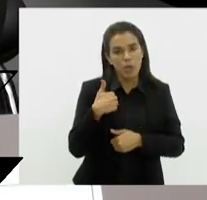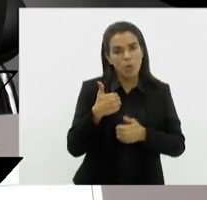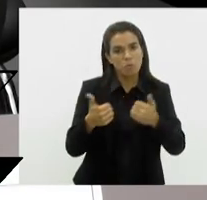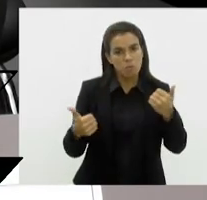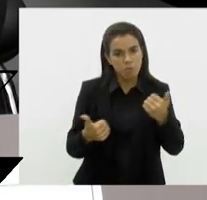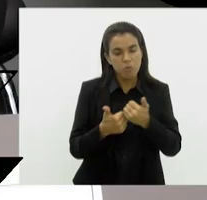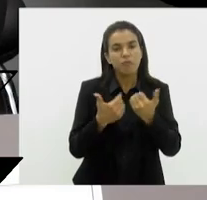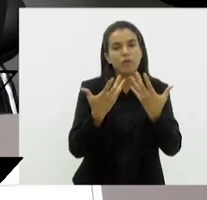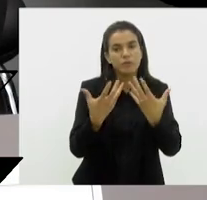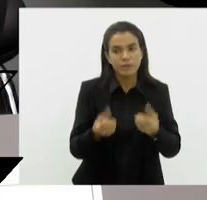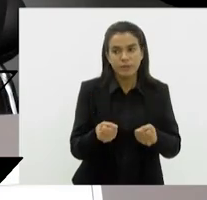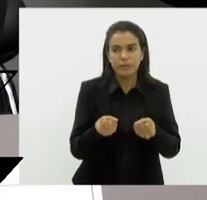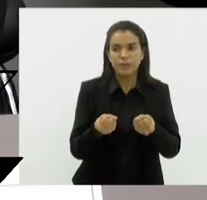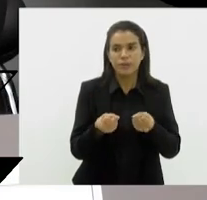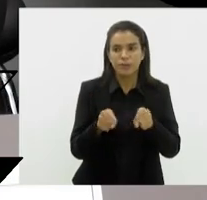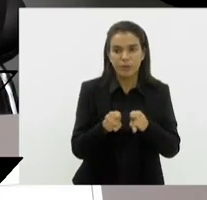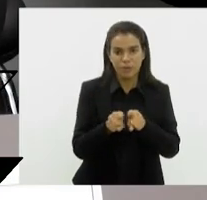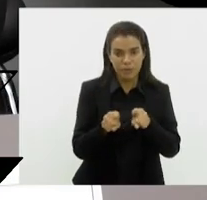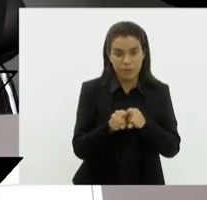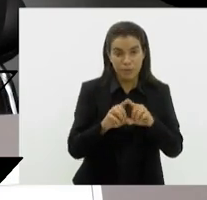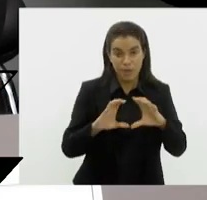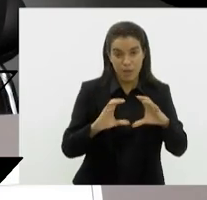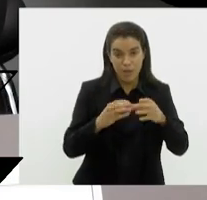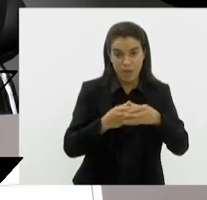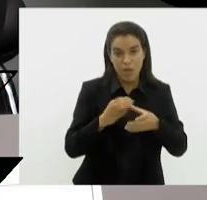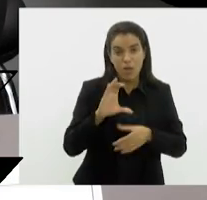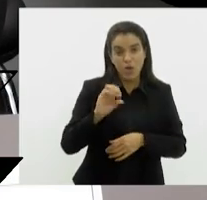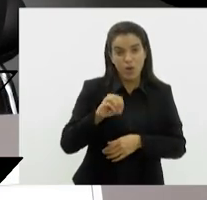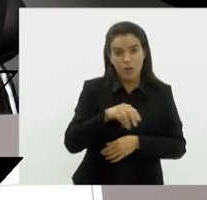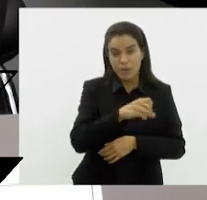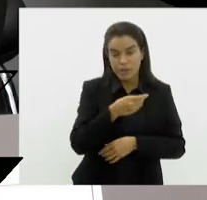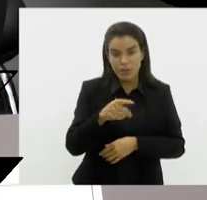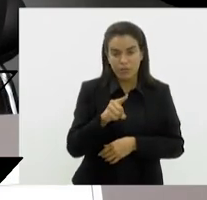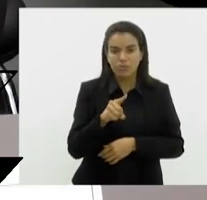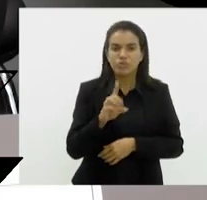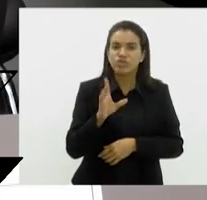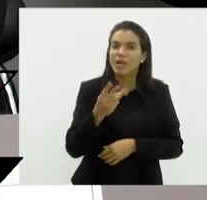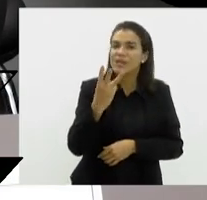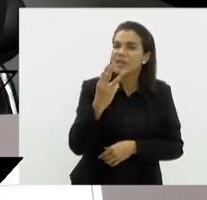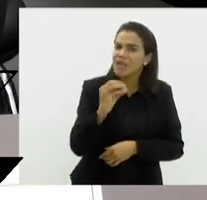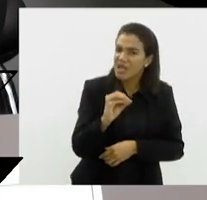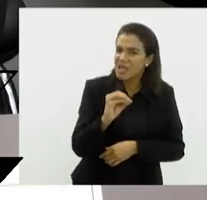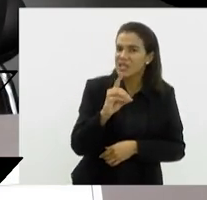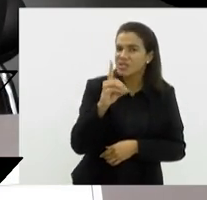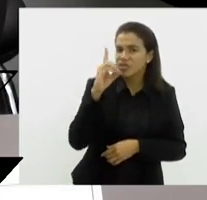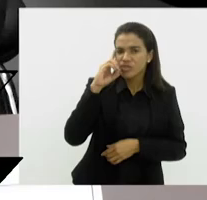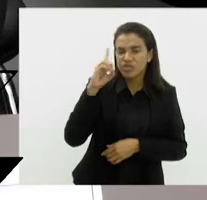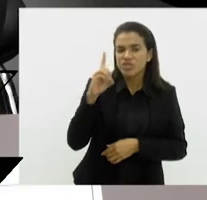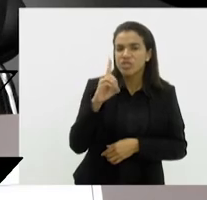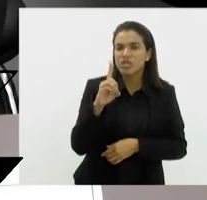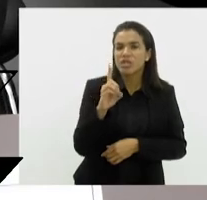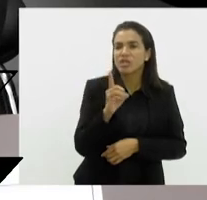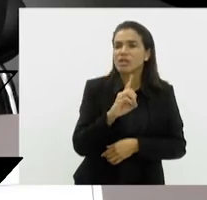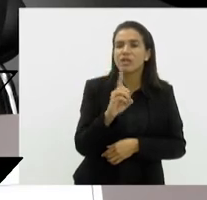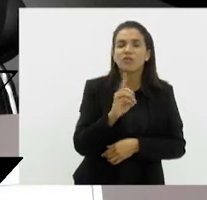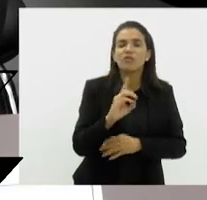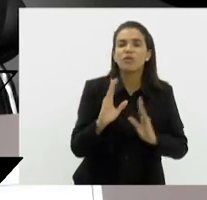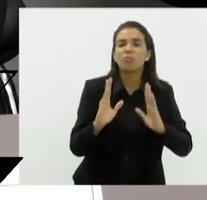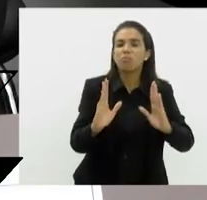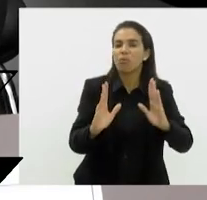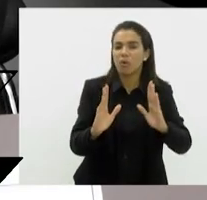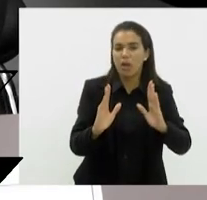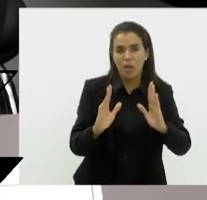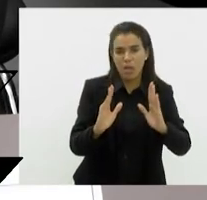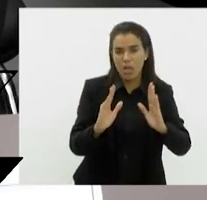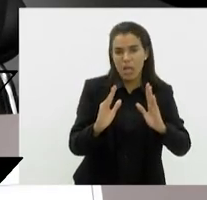e foi acatado pela comissão. Vossa Excelência querendo. Já passou 30 dias, né, Mick? Não, mas não foi nem baixado em dia. A Assembleia nem enviou